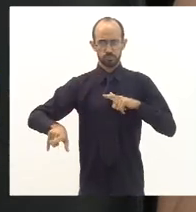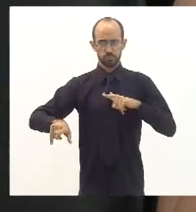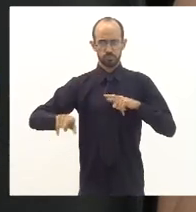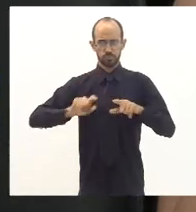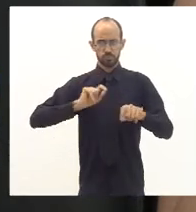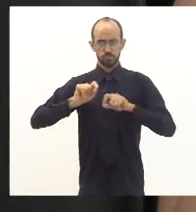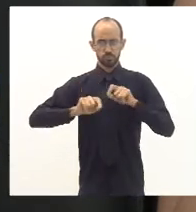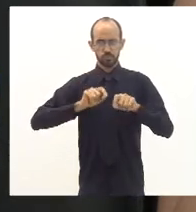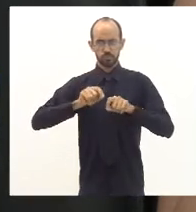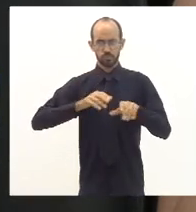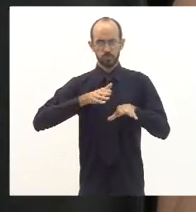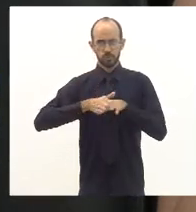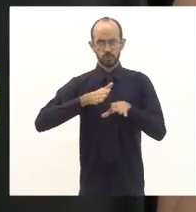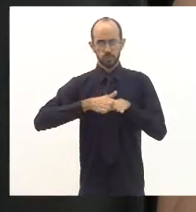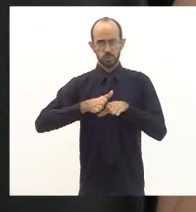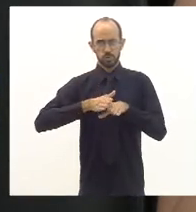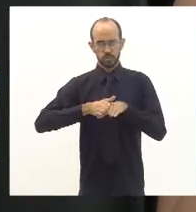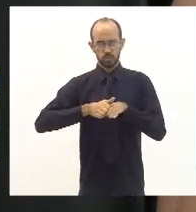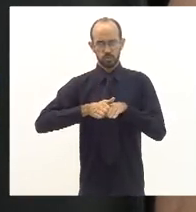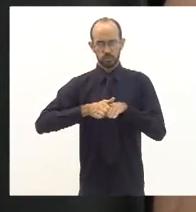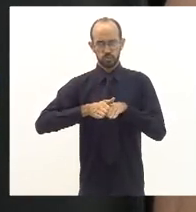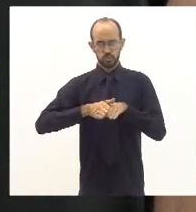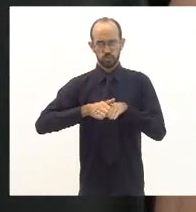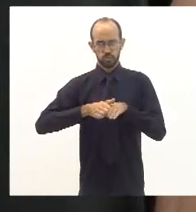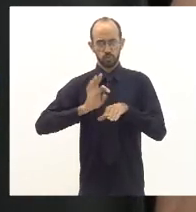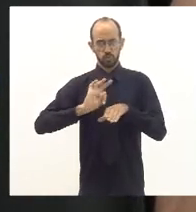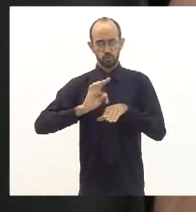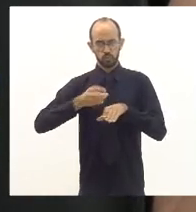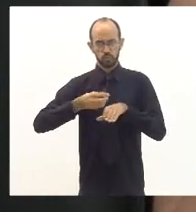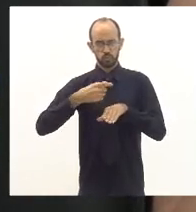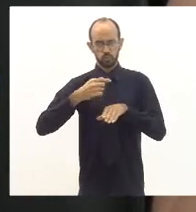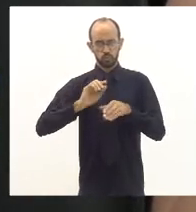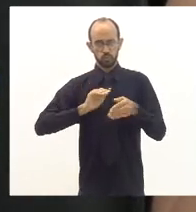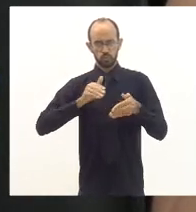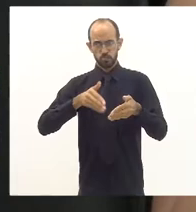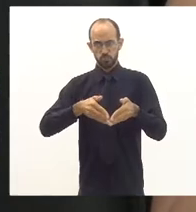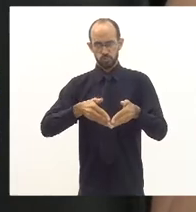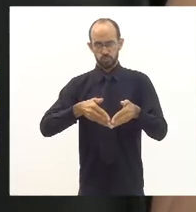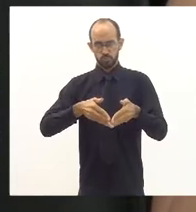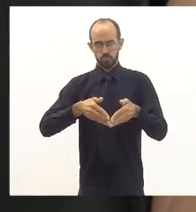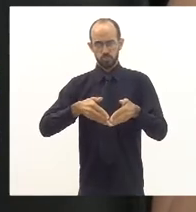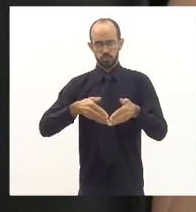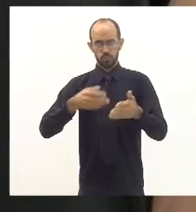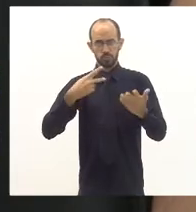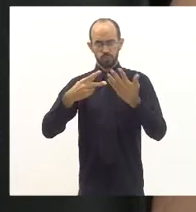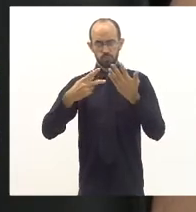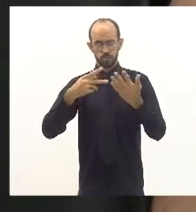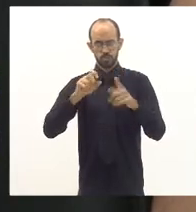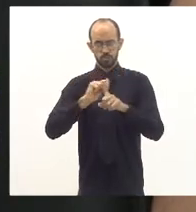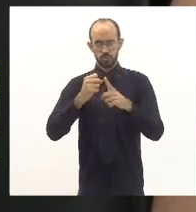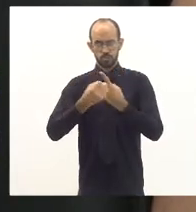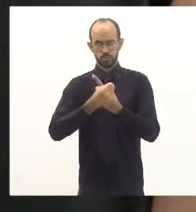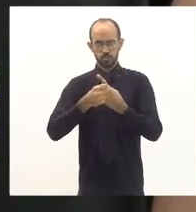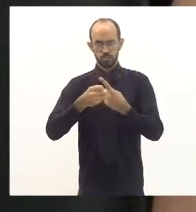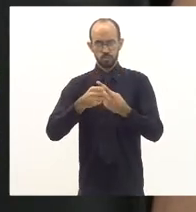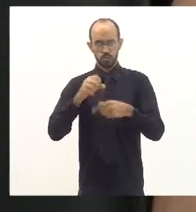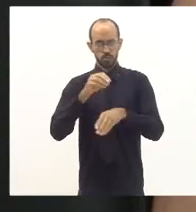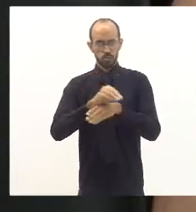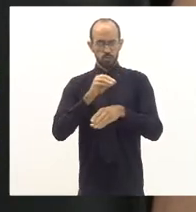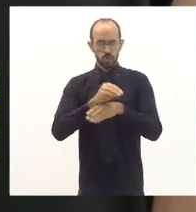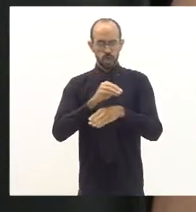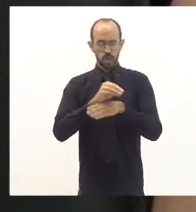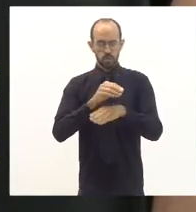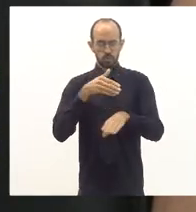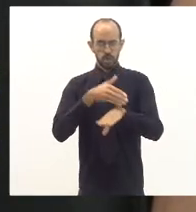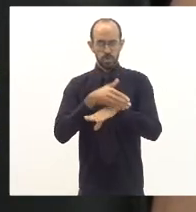de orientação. Então, tudo que a gente tem feito no campo da atenção psicossocial é de fortalecer o cuidado e acesso,